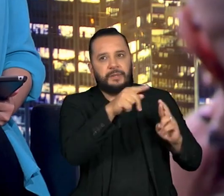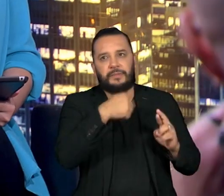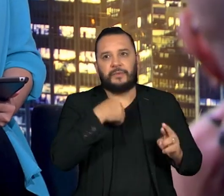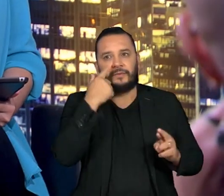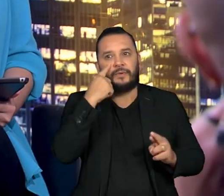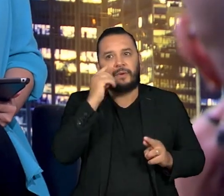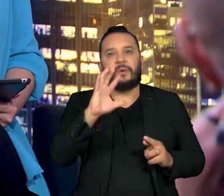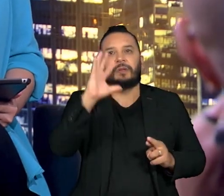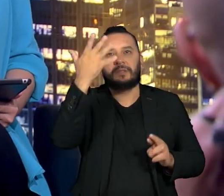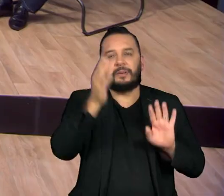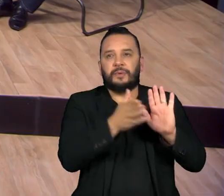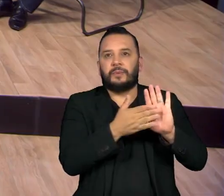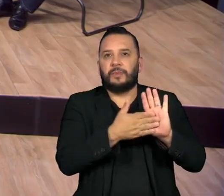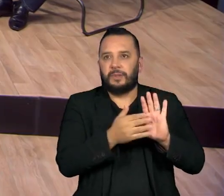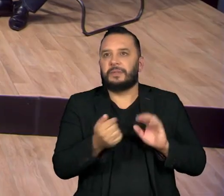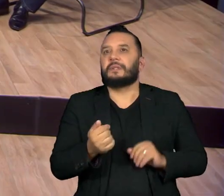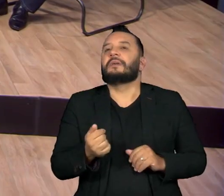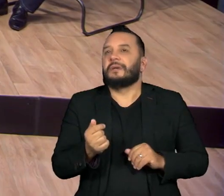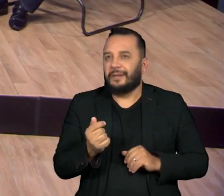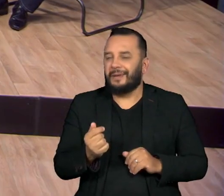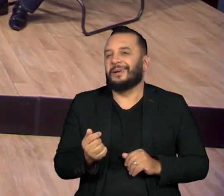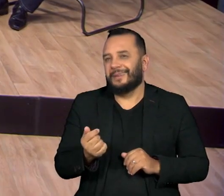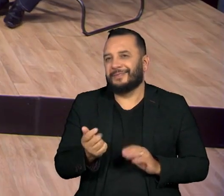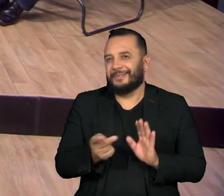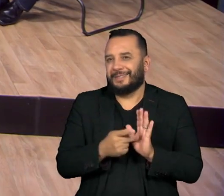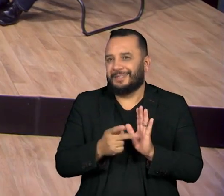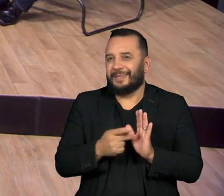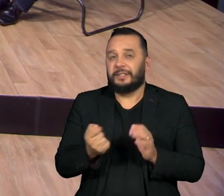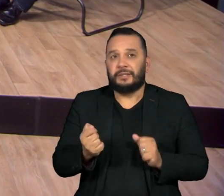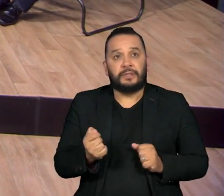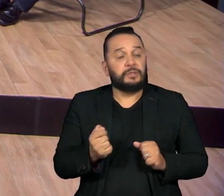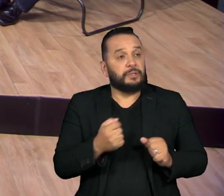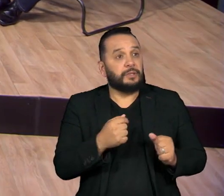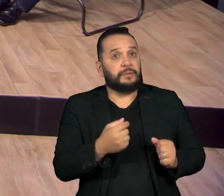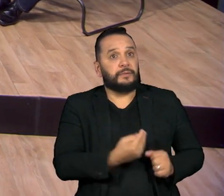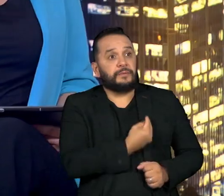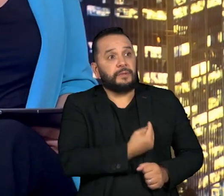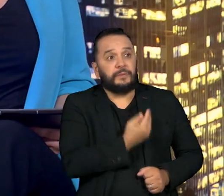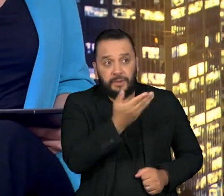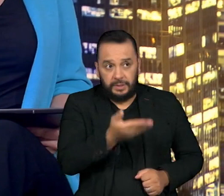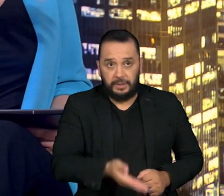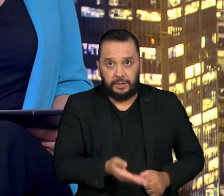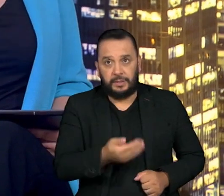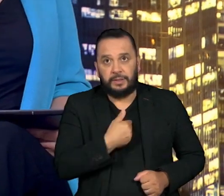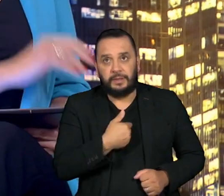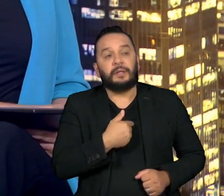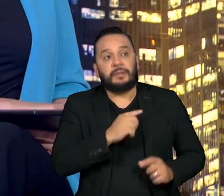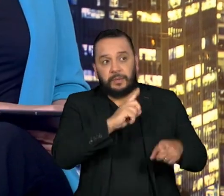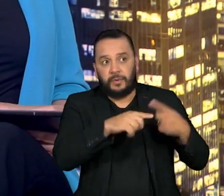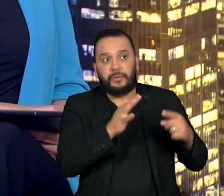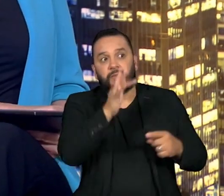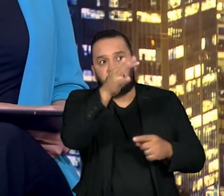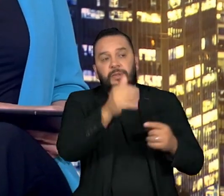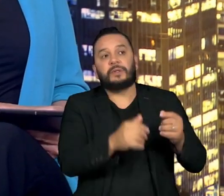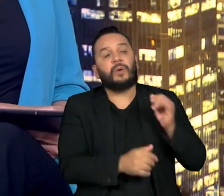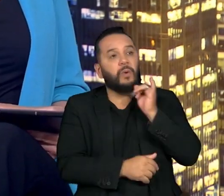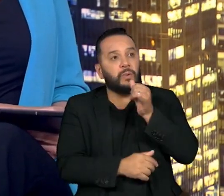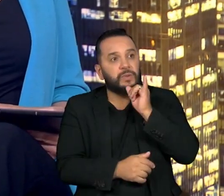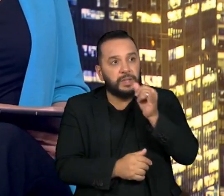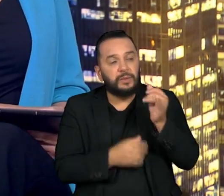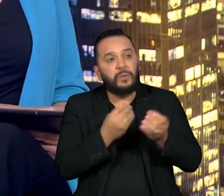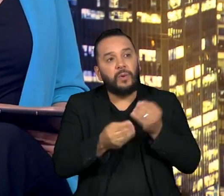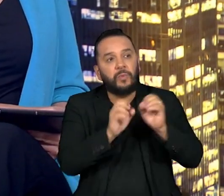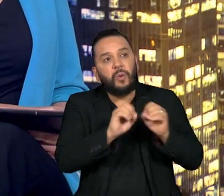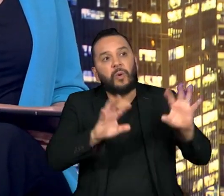dessas propostas. Confere o Esperamos... direito internacional. Isso, esperamos recebermos aqui brevemente também contando que a coisa andou,